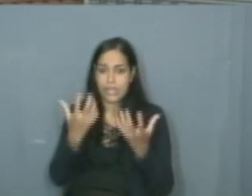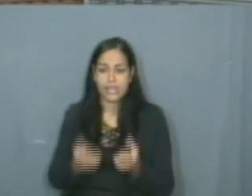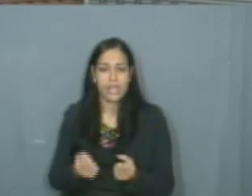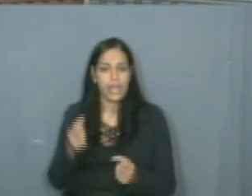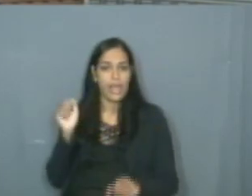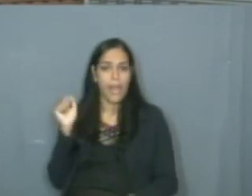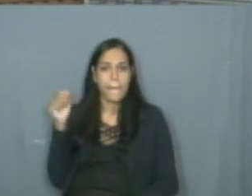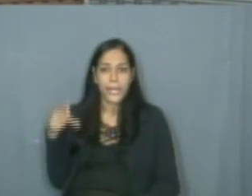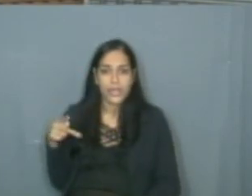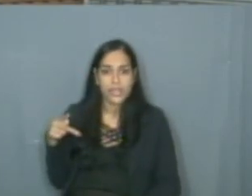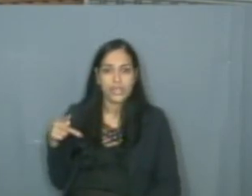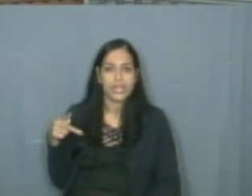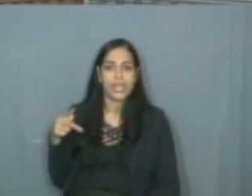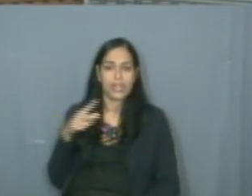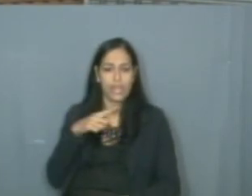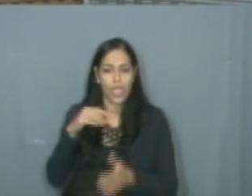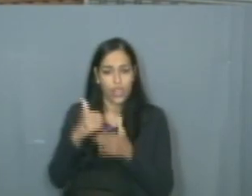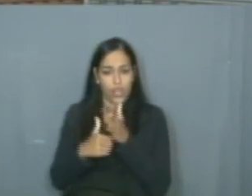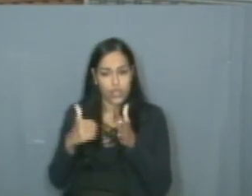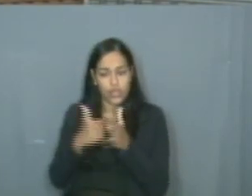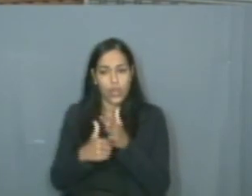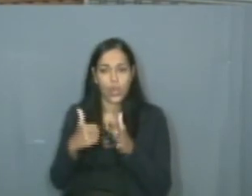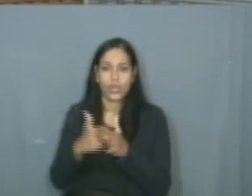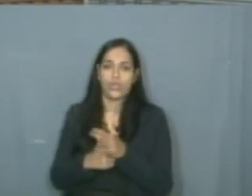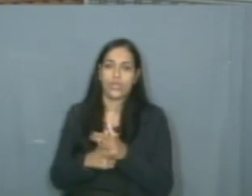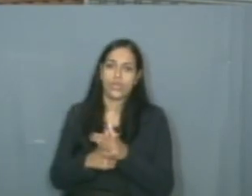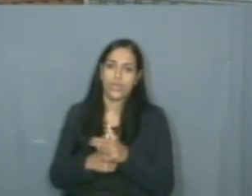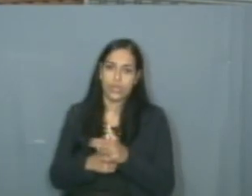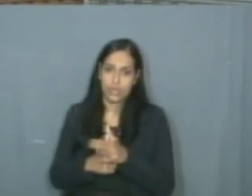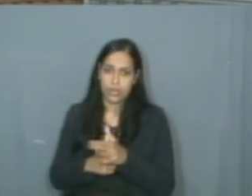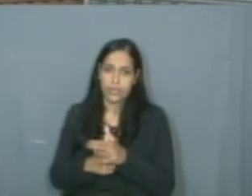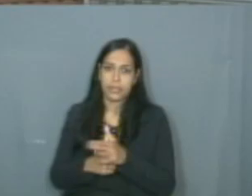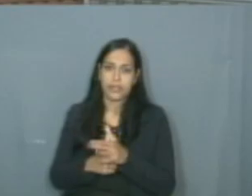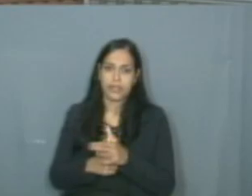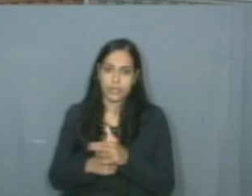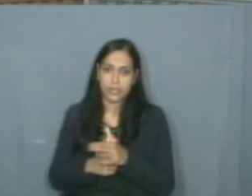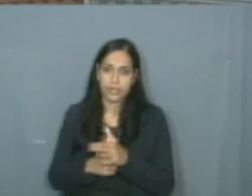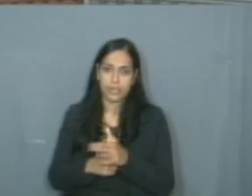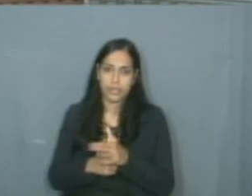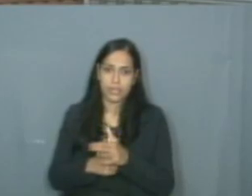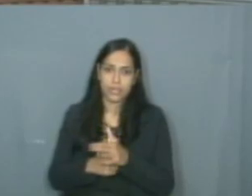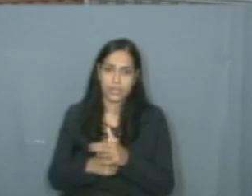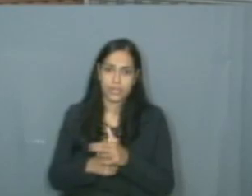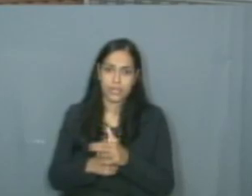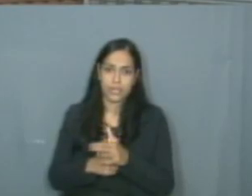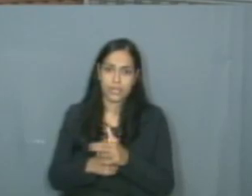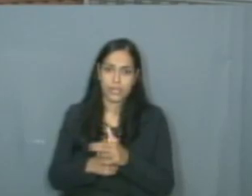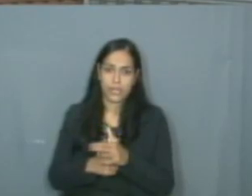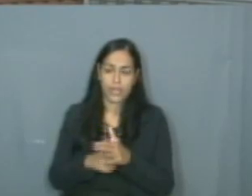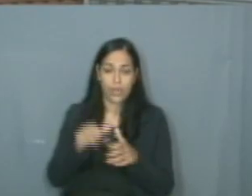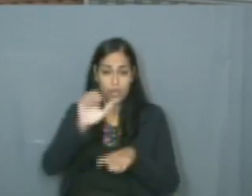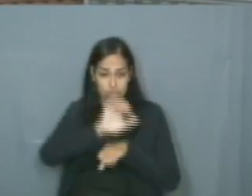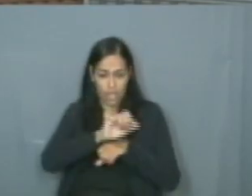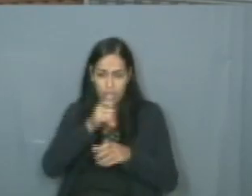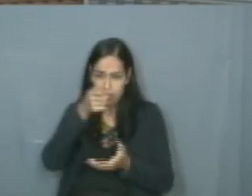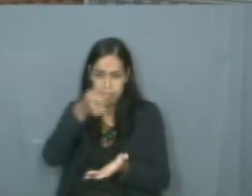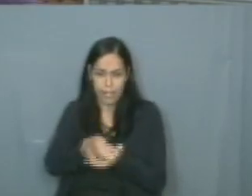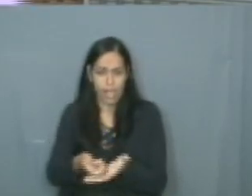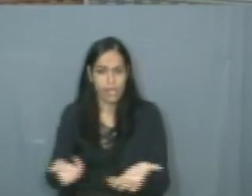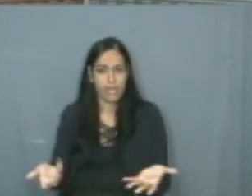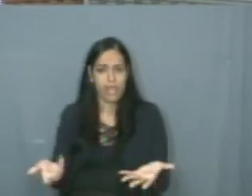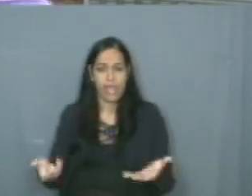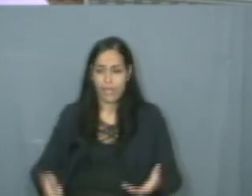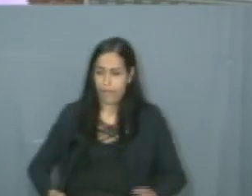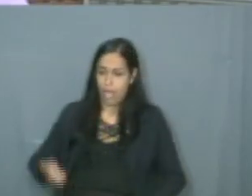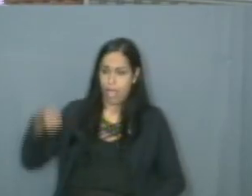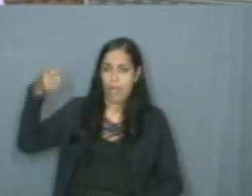aposentados e pensionistas tenham descontos indevidos e ainda por cima essa conta fique para o próprio Estado pagar, que sairá do